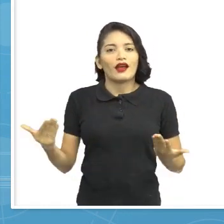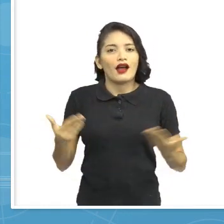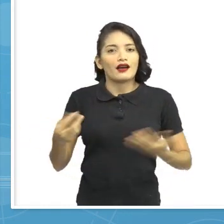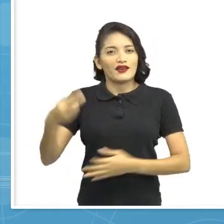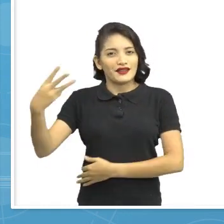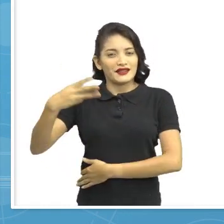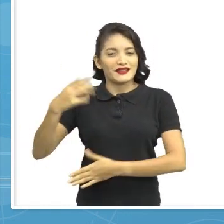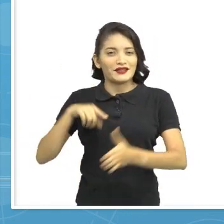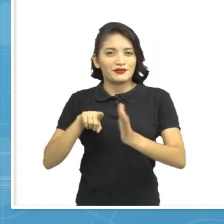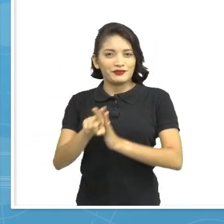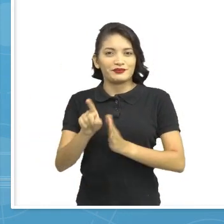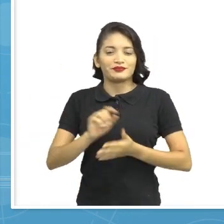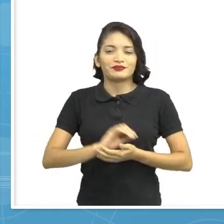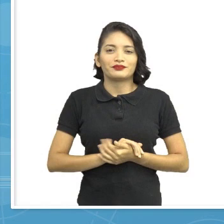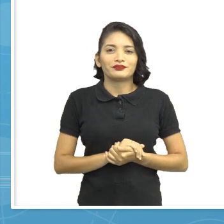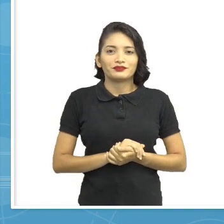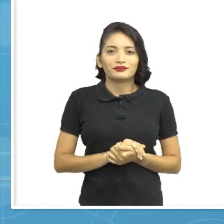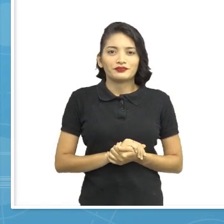nossa terceira questão.